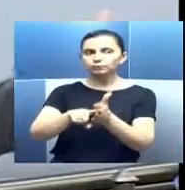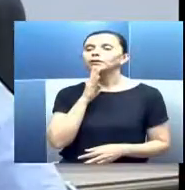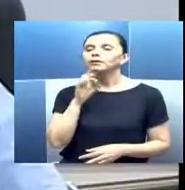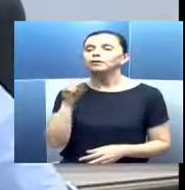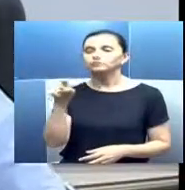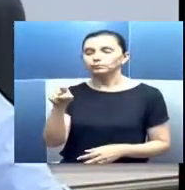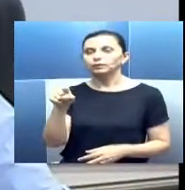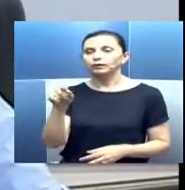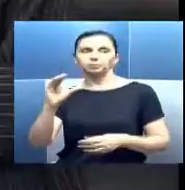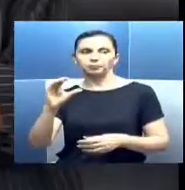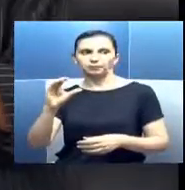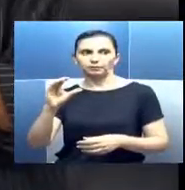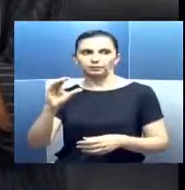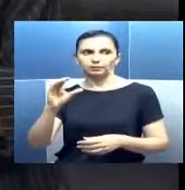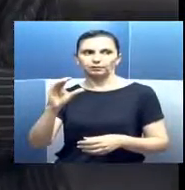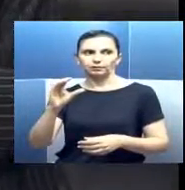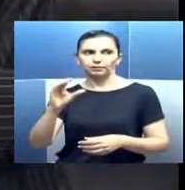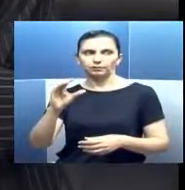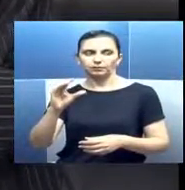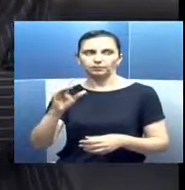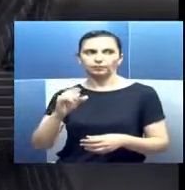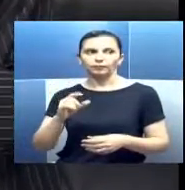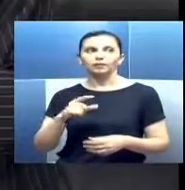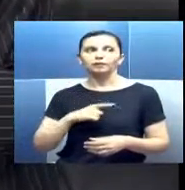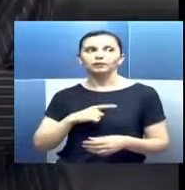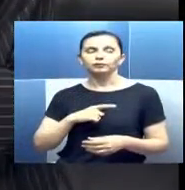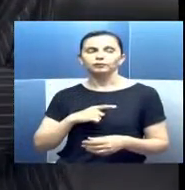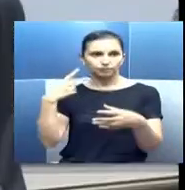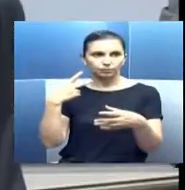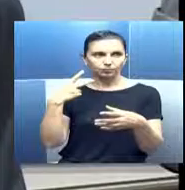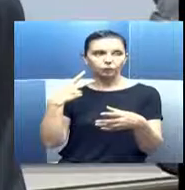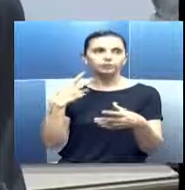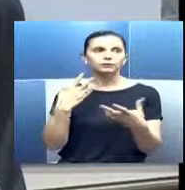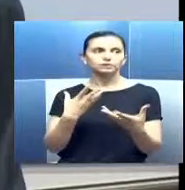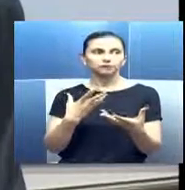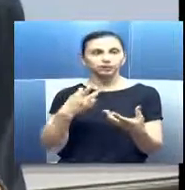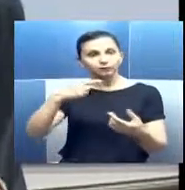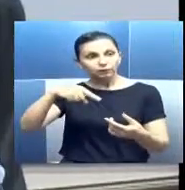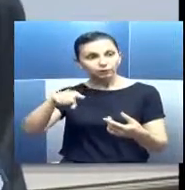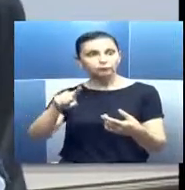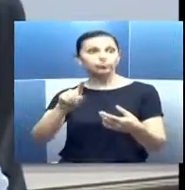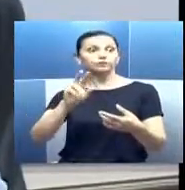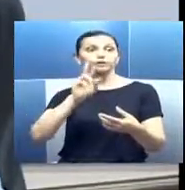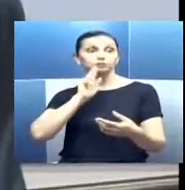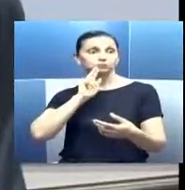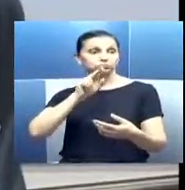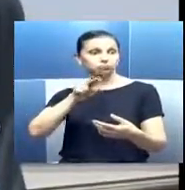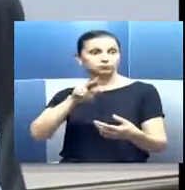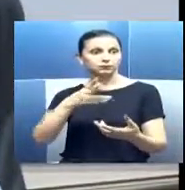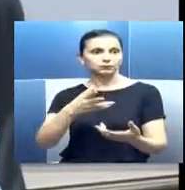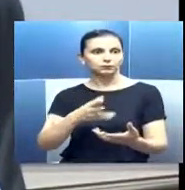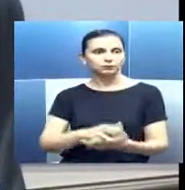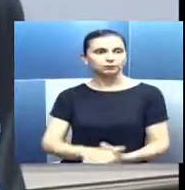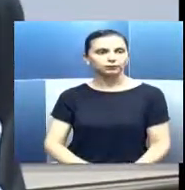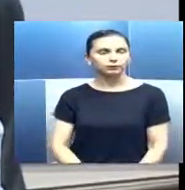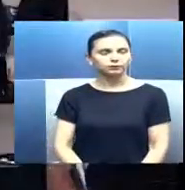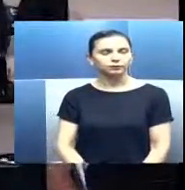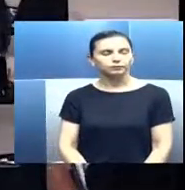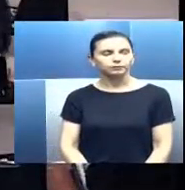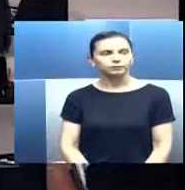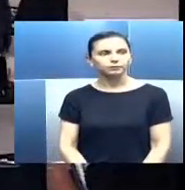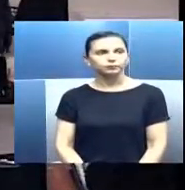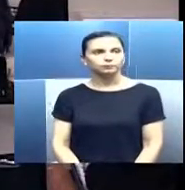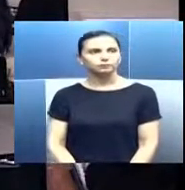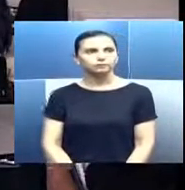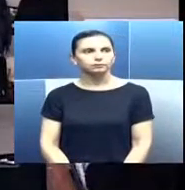paulino renato gomes e milton saraiva pediram a palavra o líder do prefeito sugeriu definir uma comissão para buscar